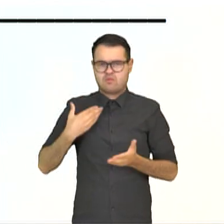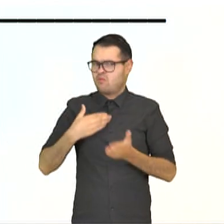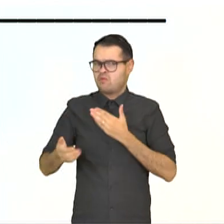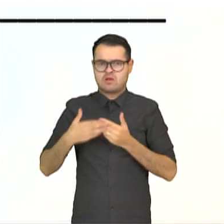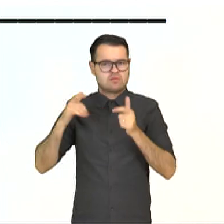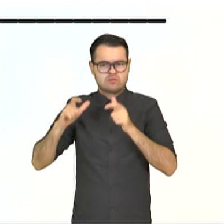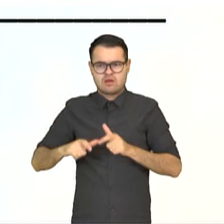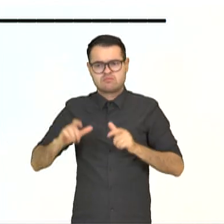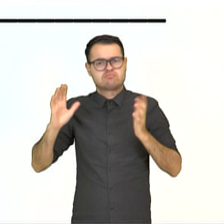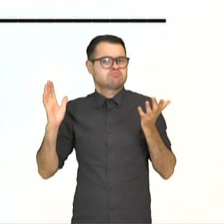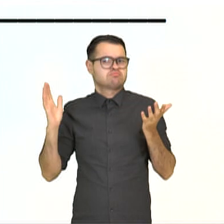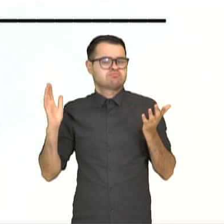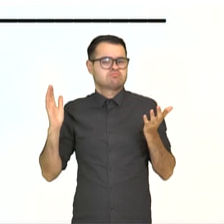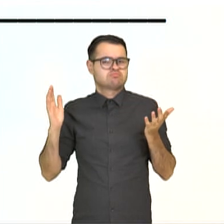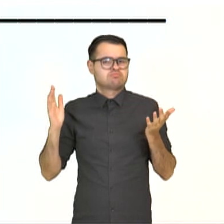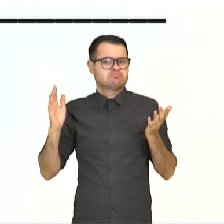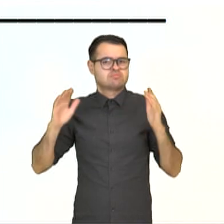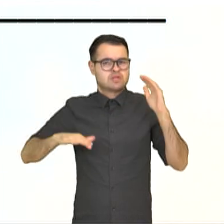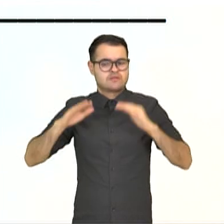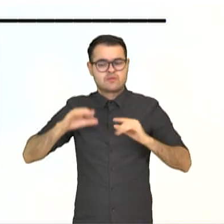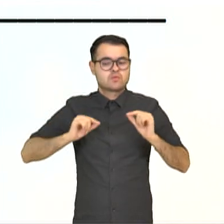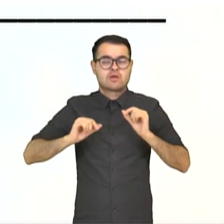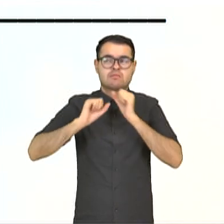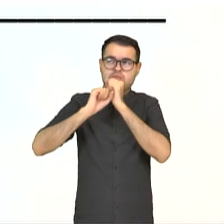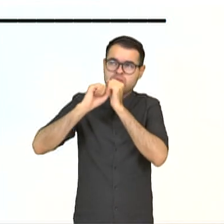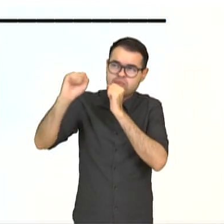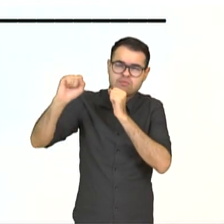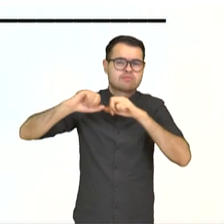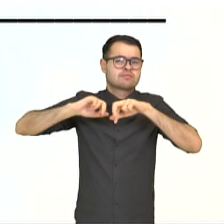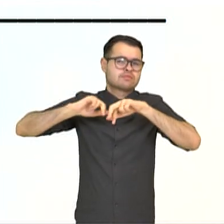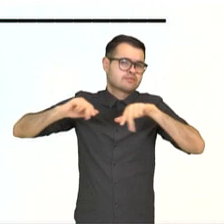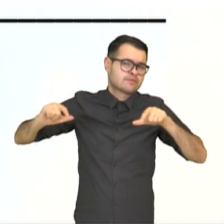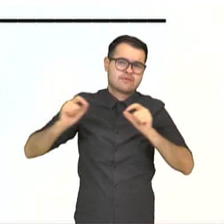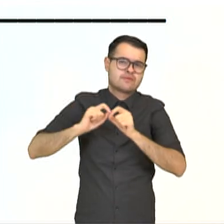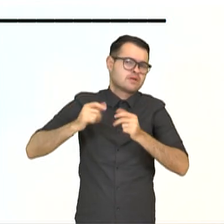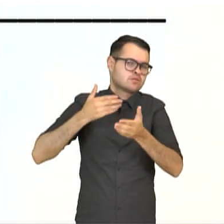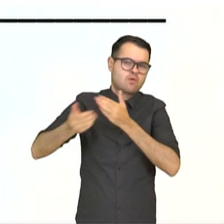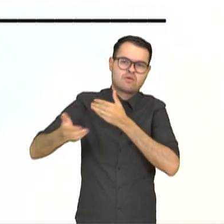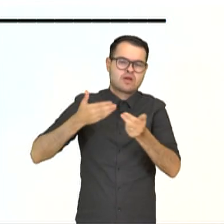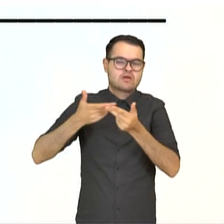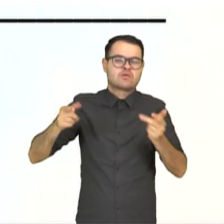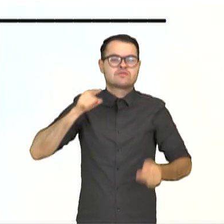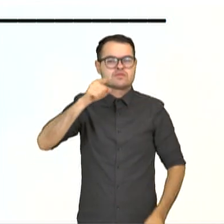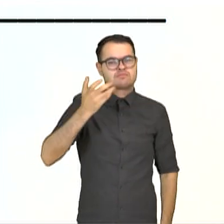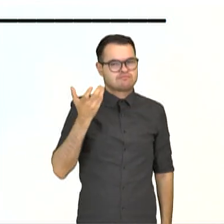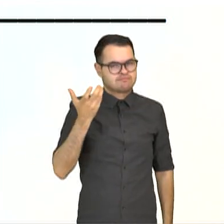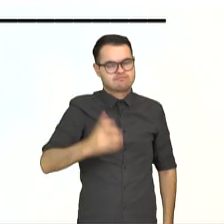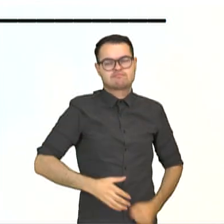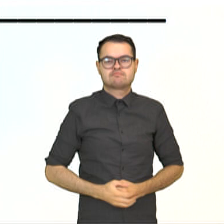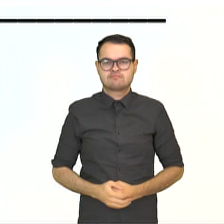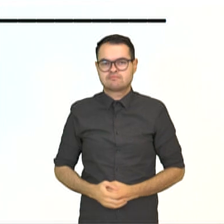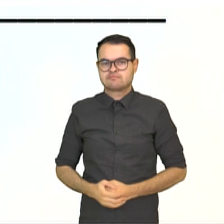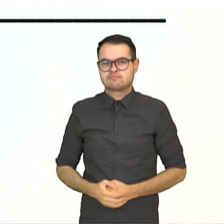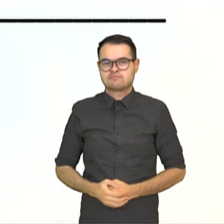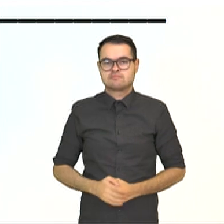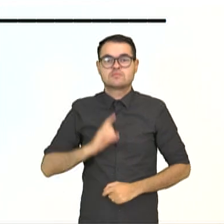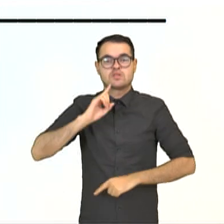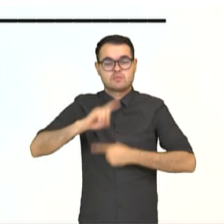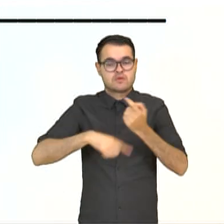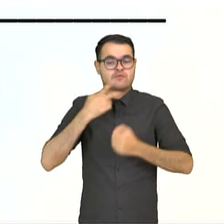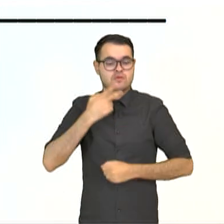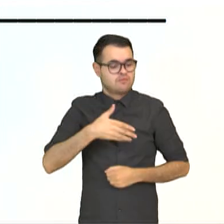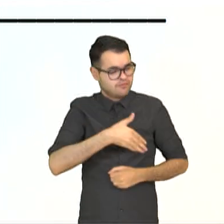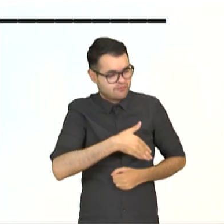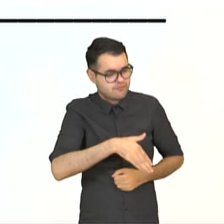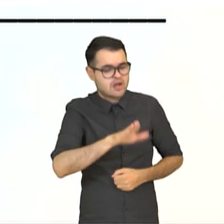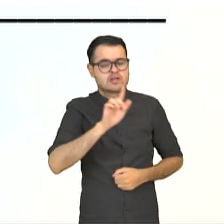ser desses que tocam trombeta, desses que qualquer coisa que você quiser. E aí depois disse, vai Carlos ser